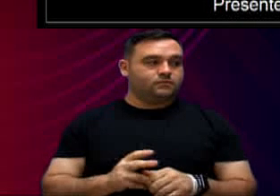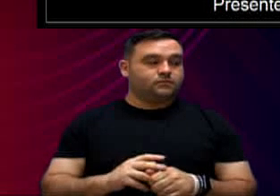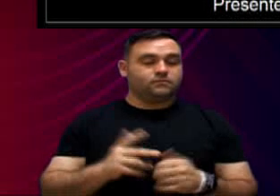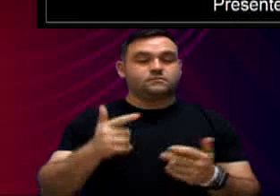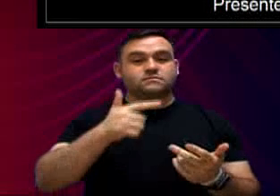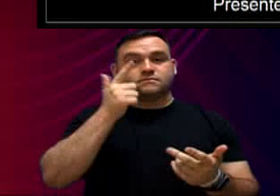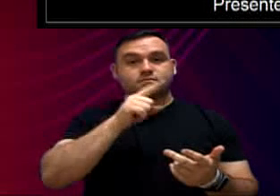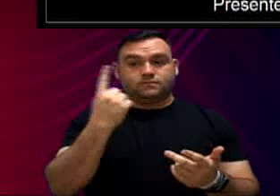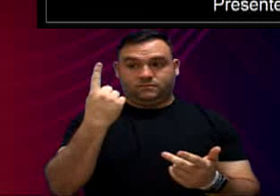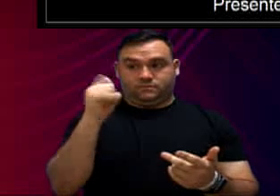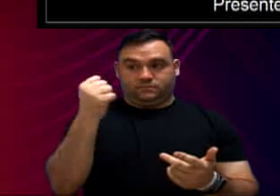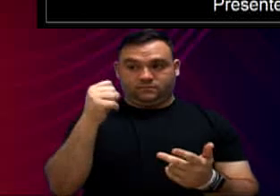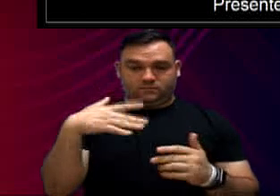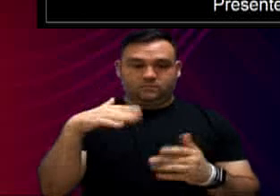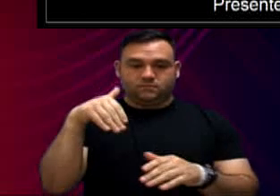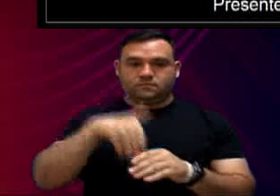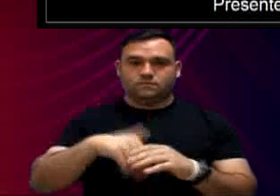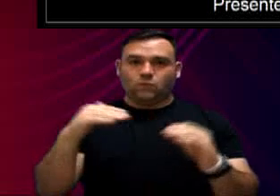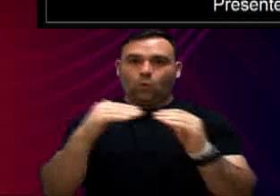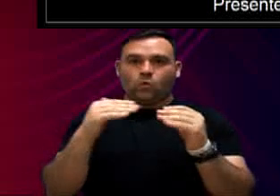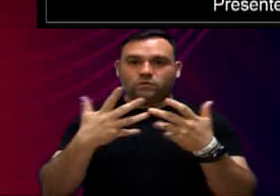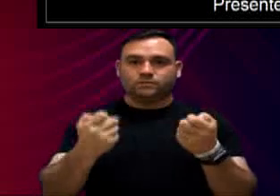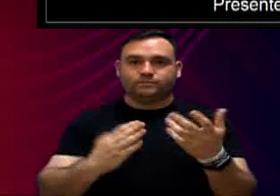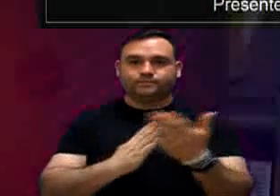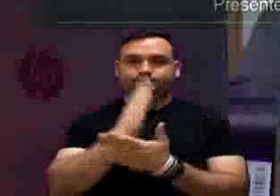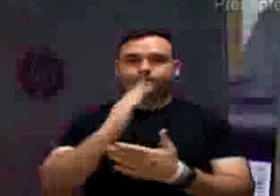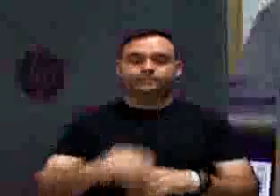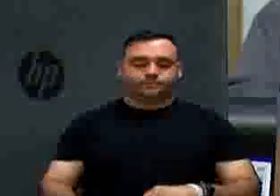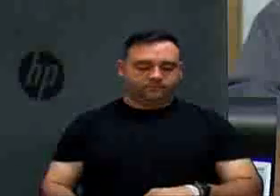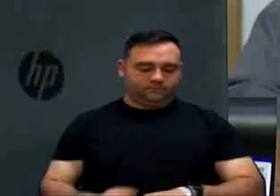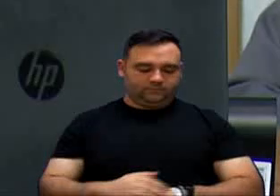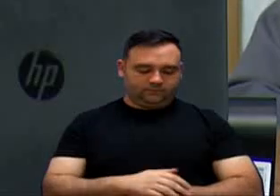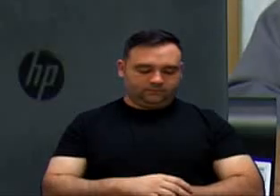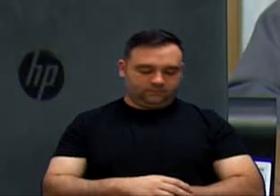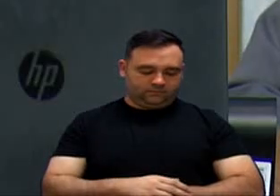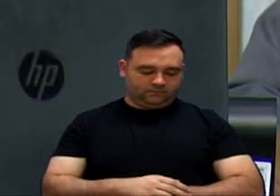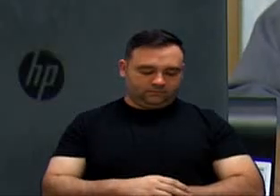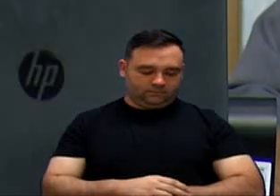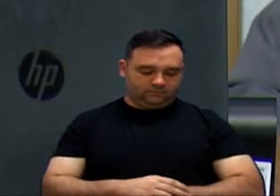Tendo obtido 18 votos, declaro aprovado.